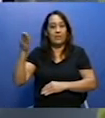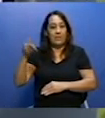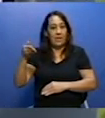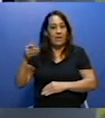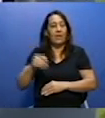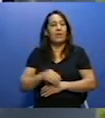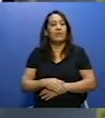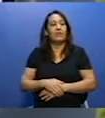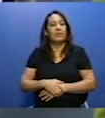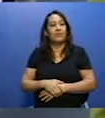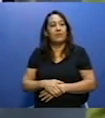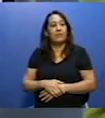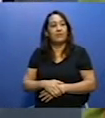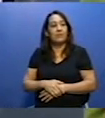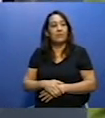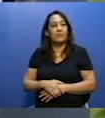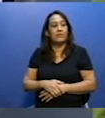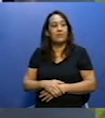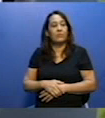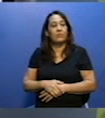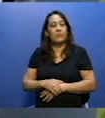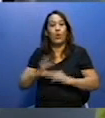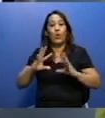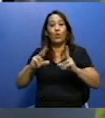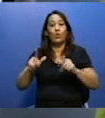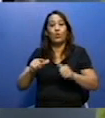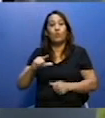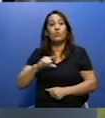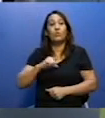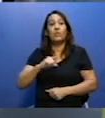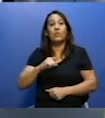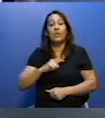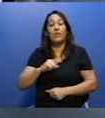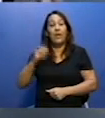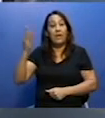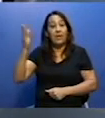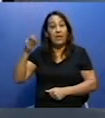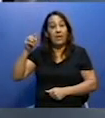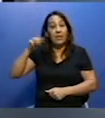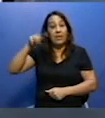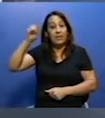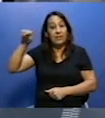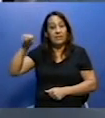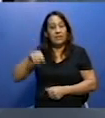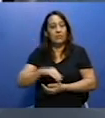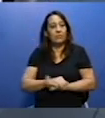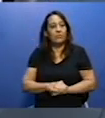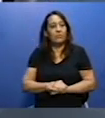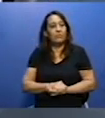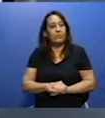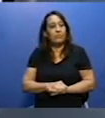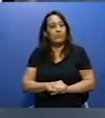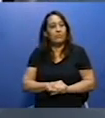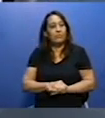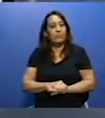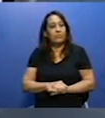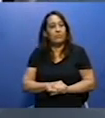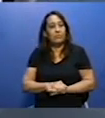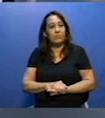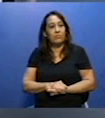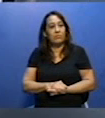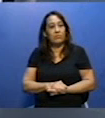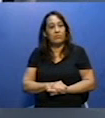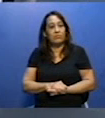Certo? Agudo e o circunflexo. O português está juntinho com história e geografia. Uns segundinhos para